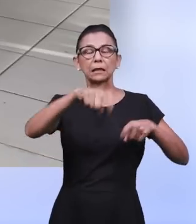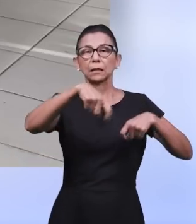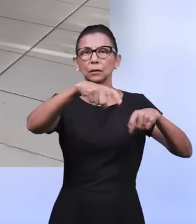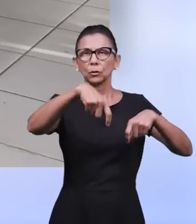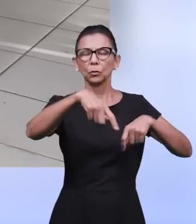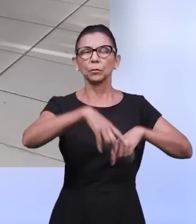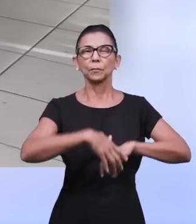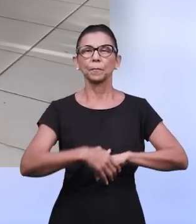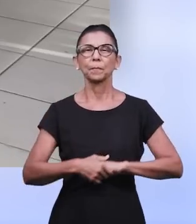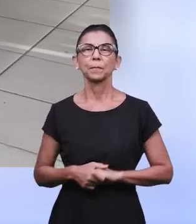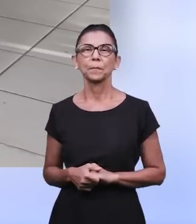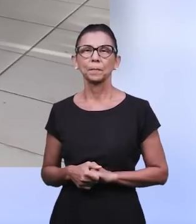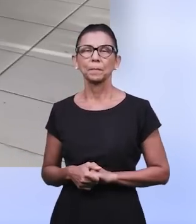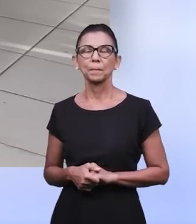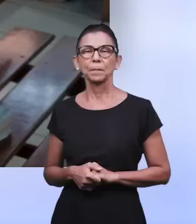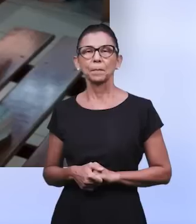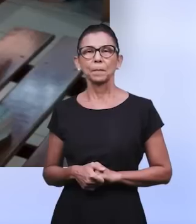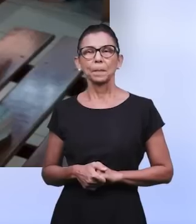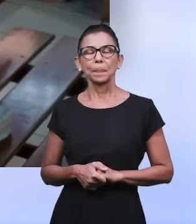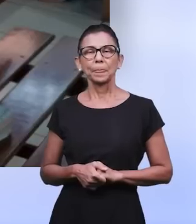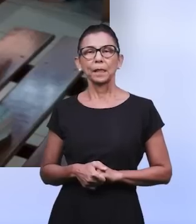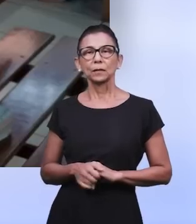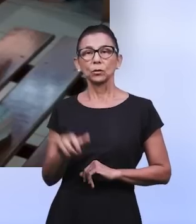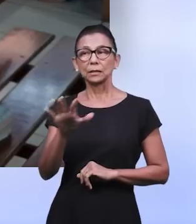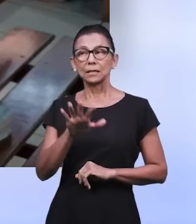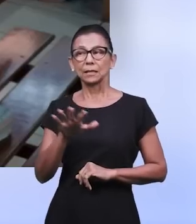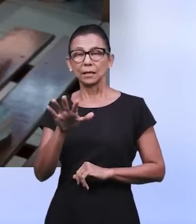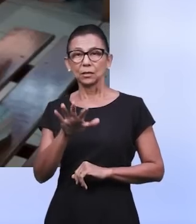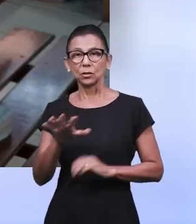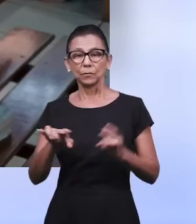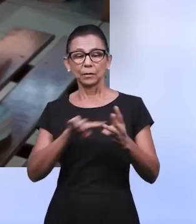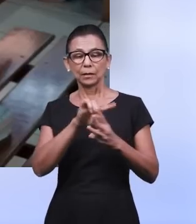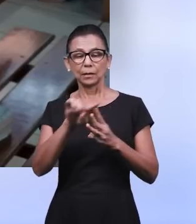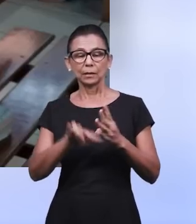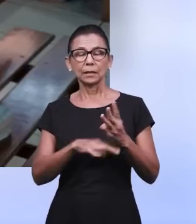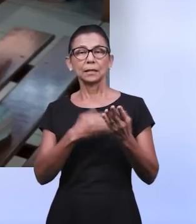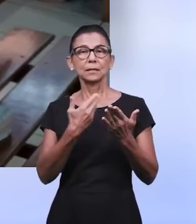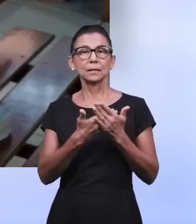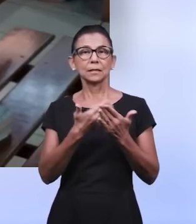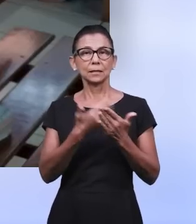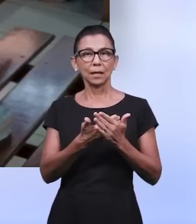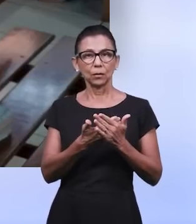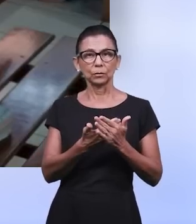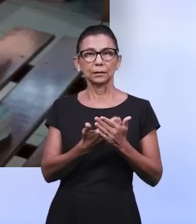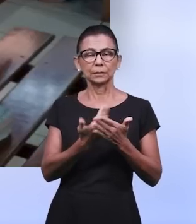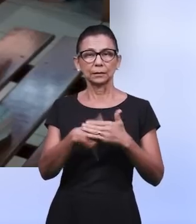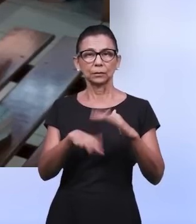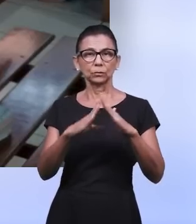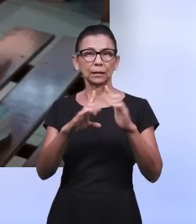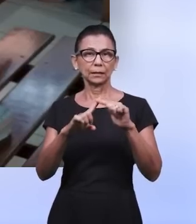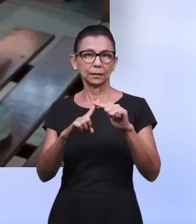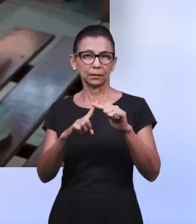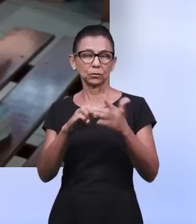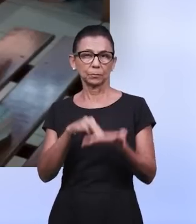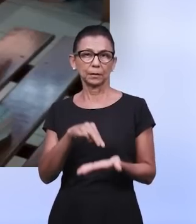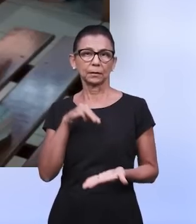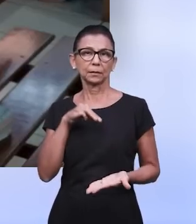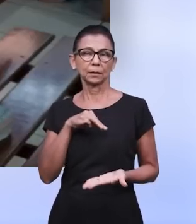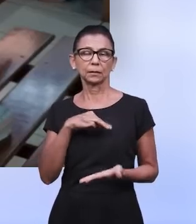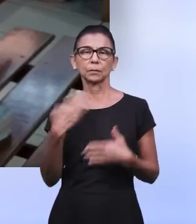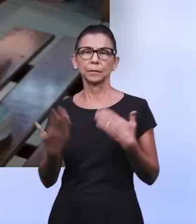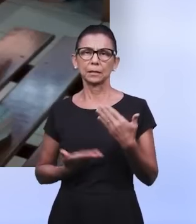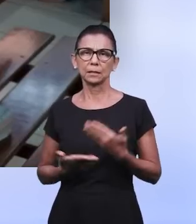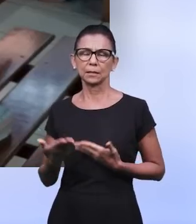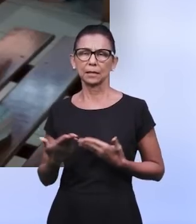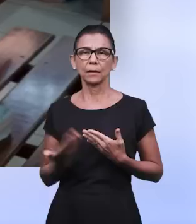do interior. Na cidade de São José de Ribamar, os irmãos assistiram a 3 aulas na ICM Coatraque 3, onde também